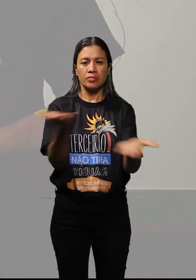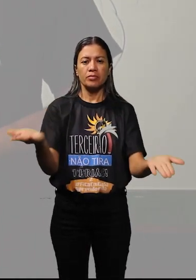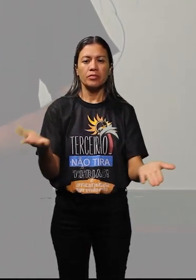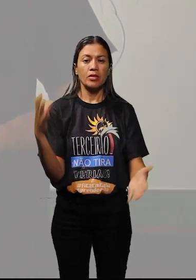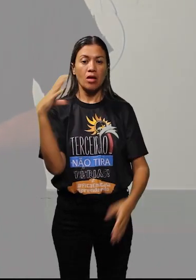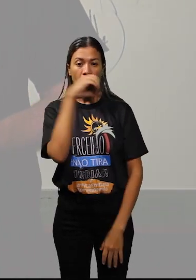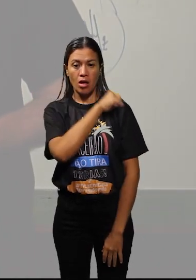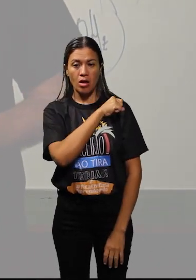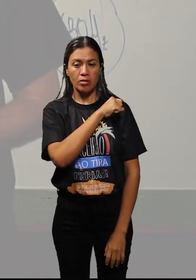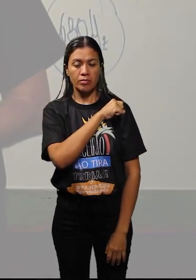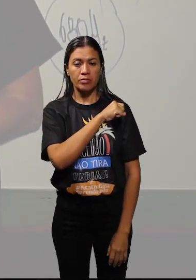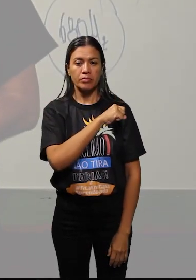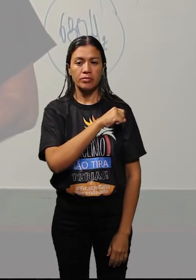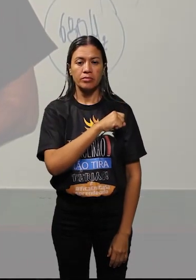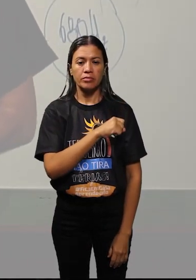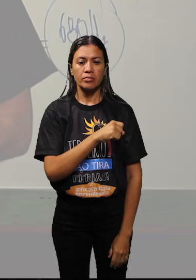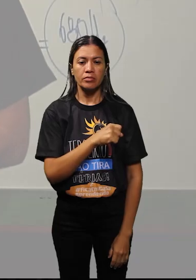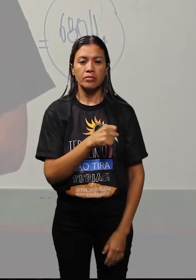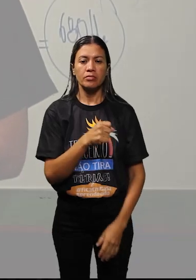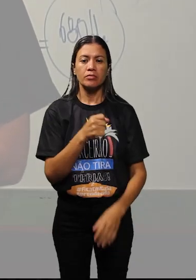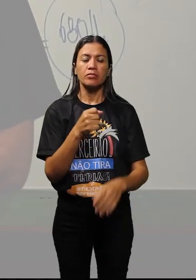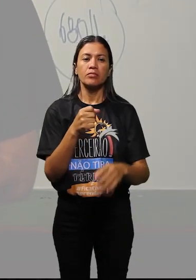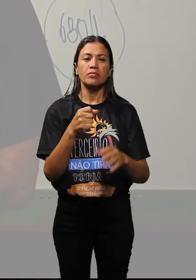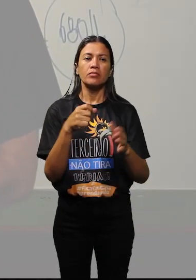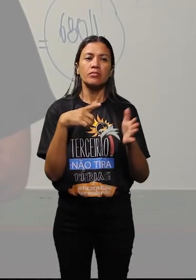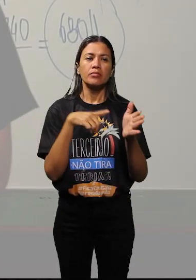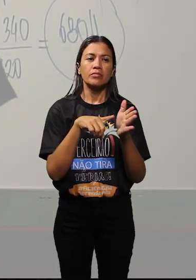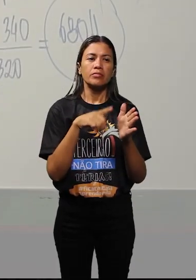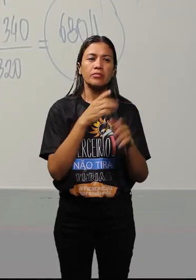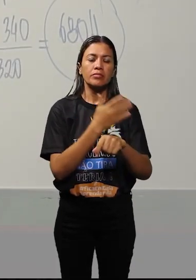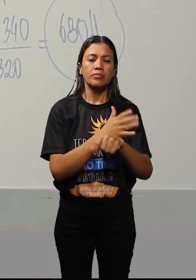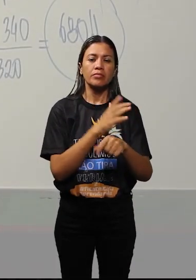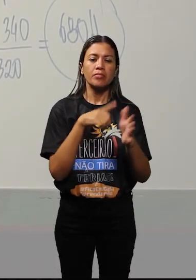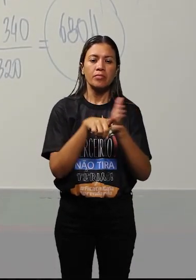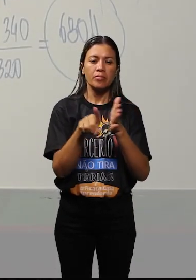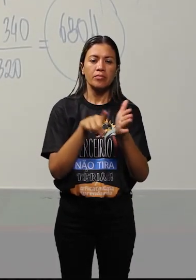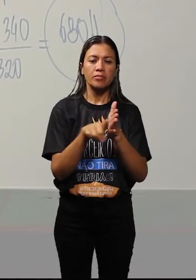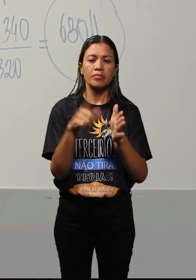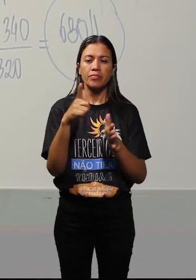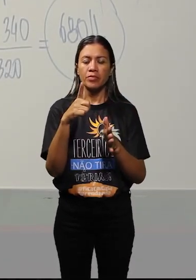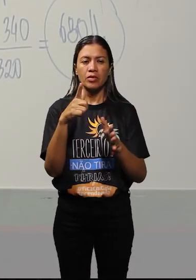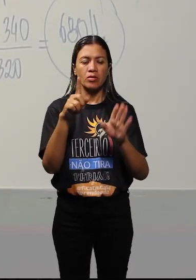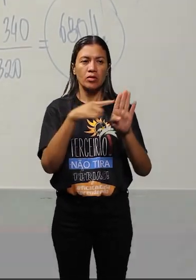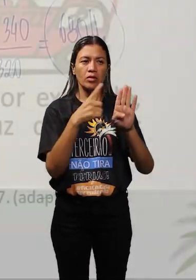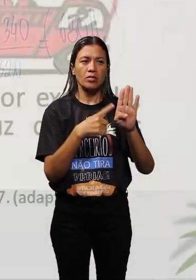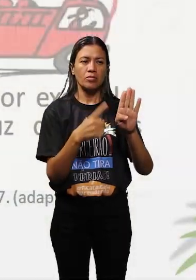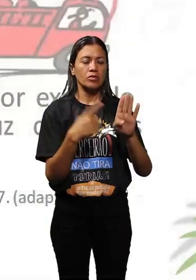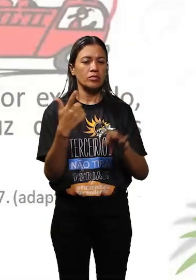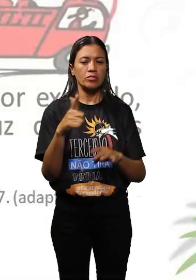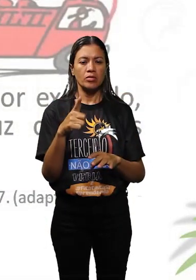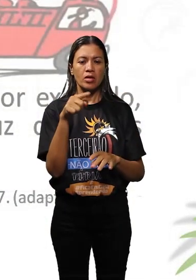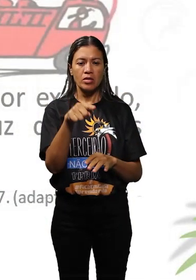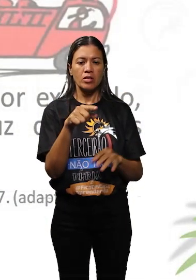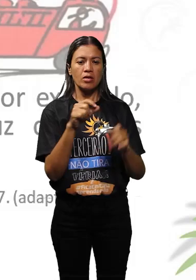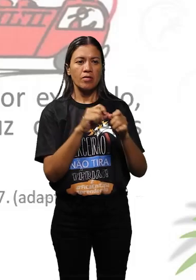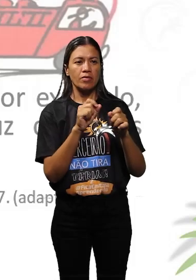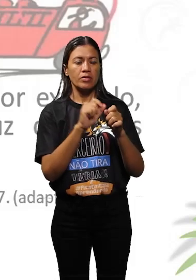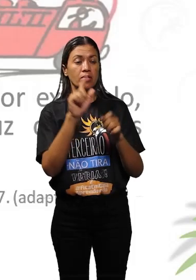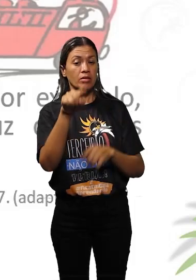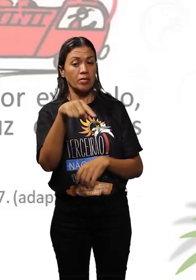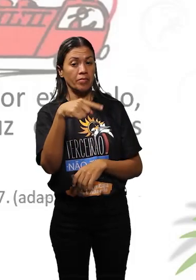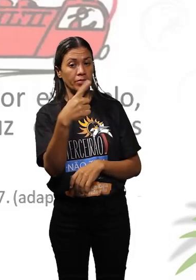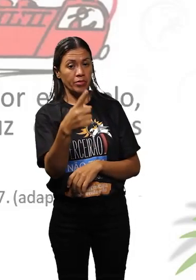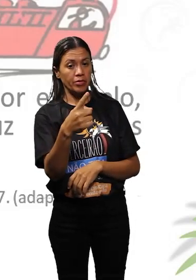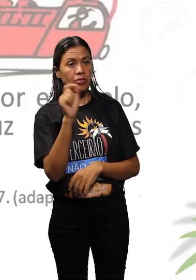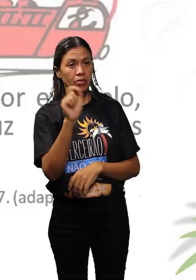né, rapidamente, que são exercícios que não estão no material de vocês. Esse aqui vocês vão fazer depois,